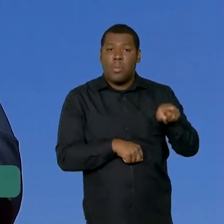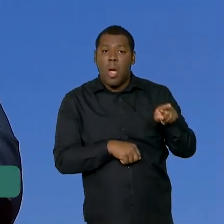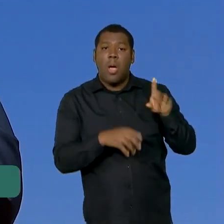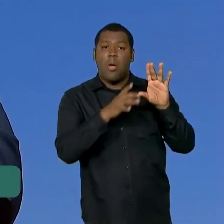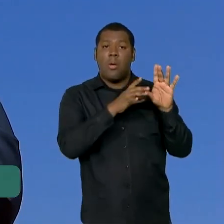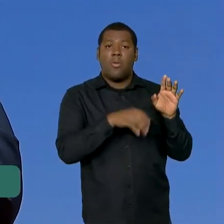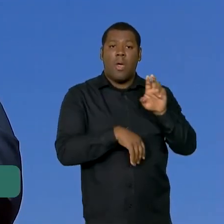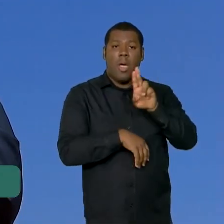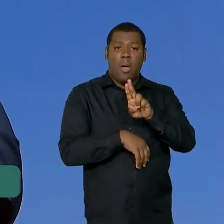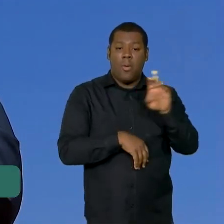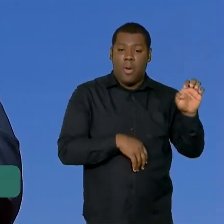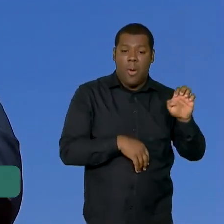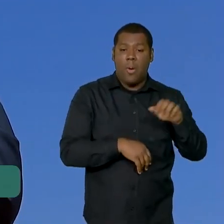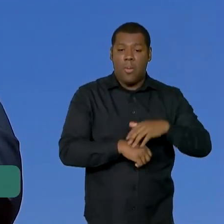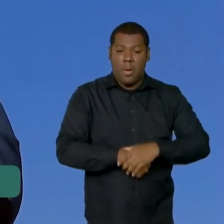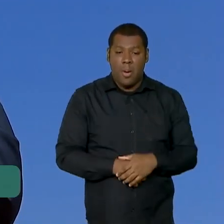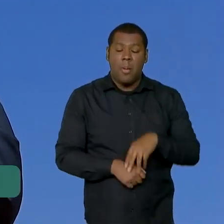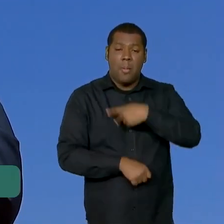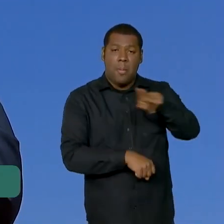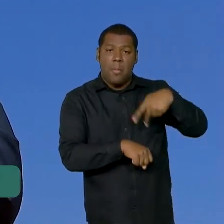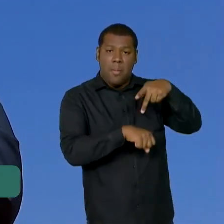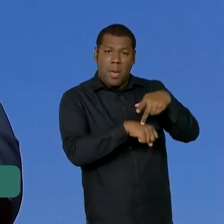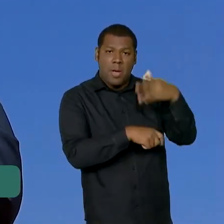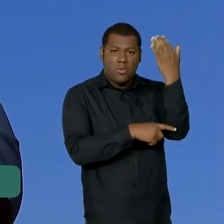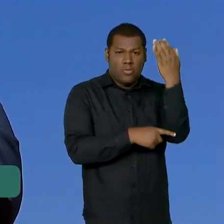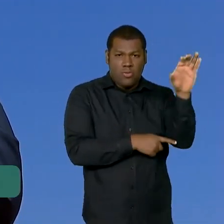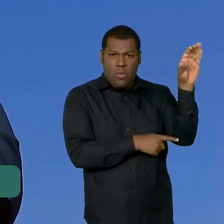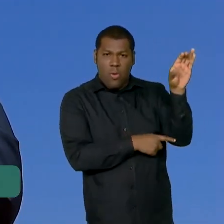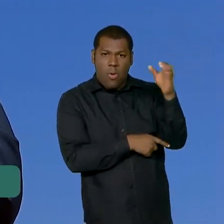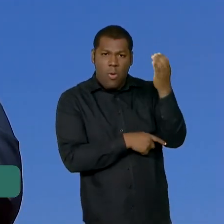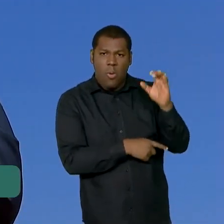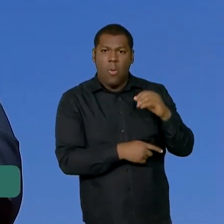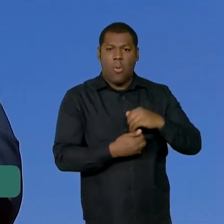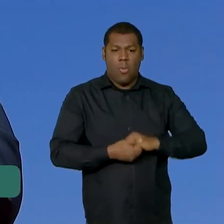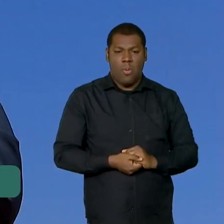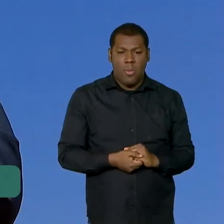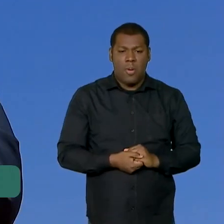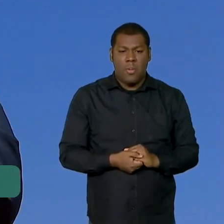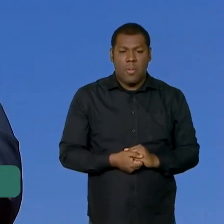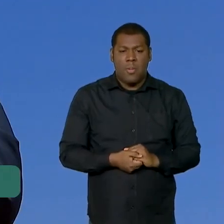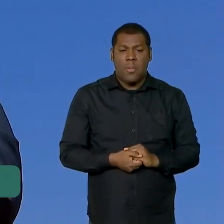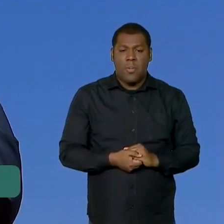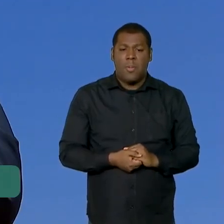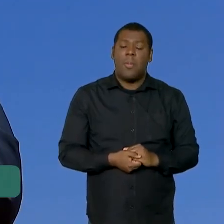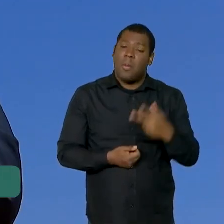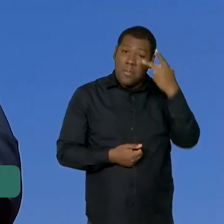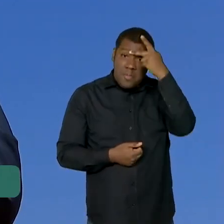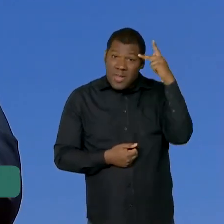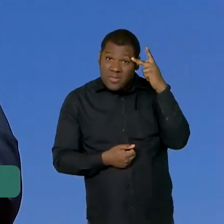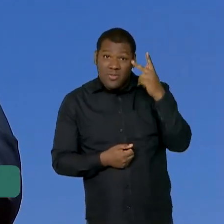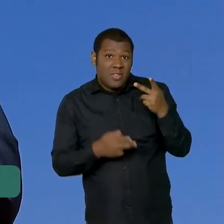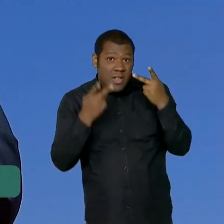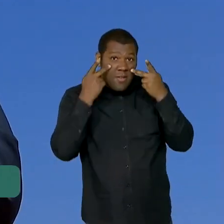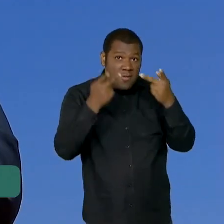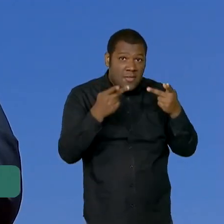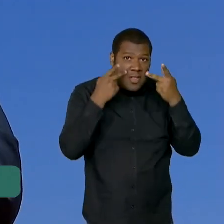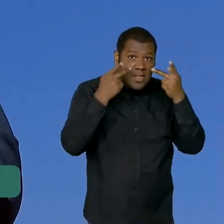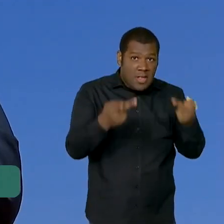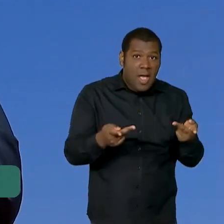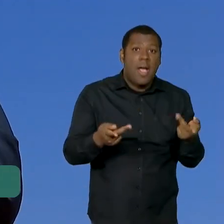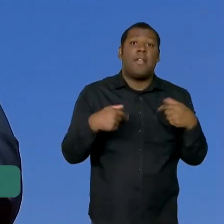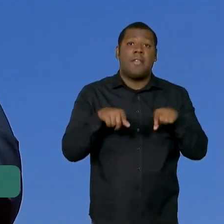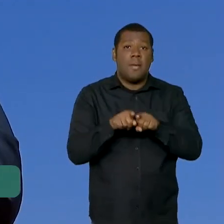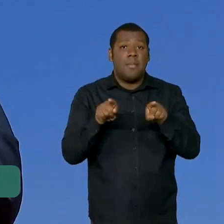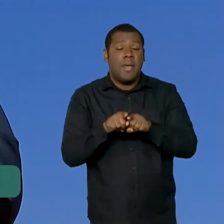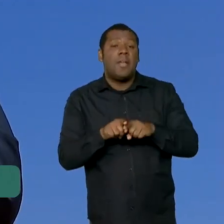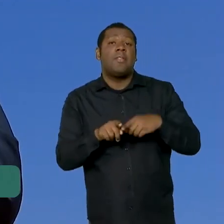momento que a Colômbia, pouco a pouco, estava se tornando um dos destinos privilegiados, favorecidos pelas empresas